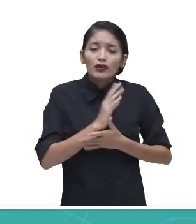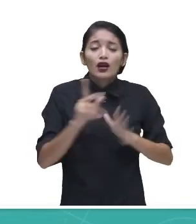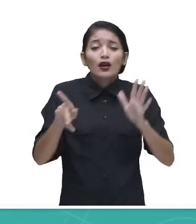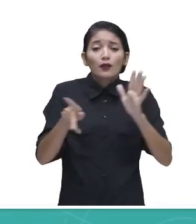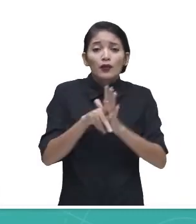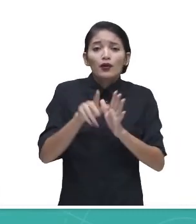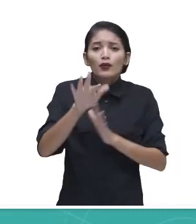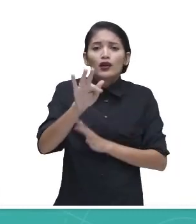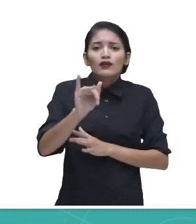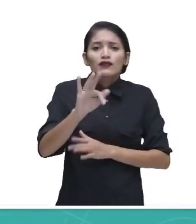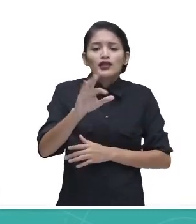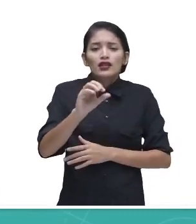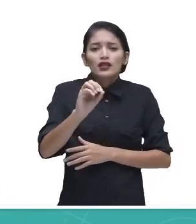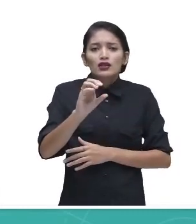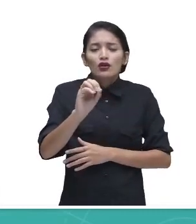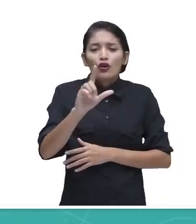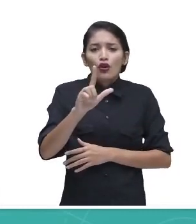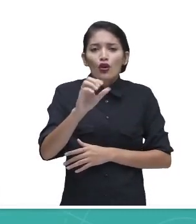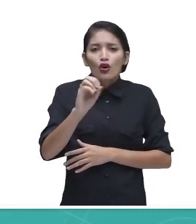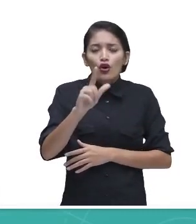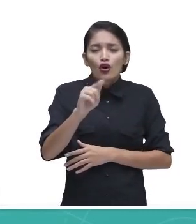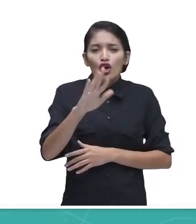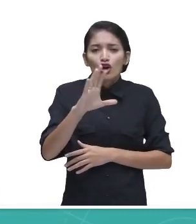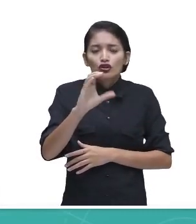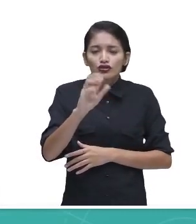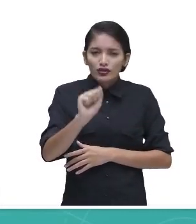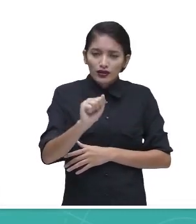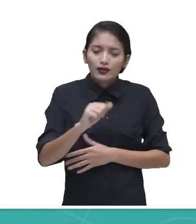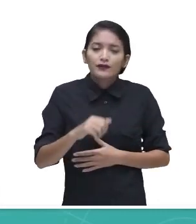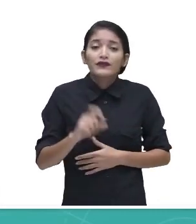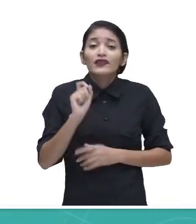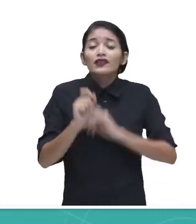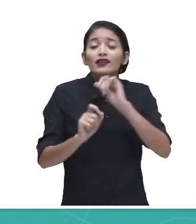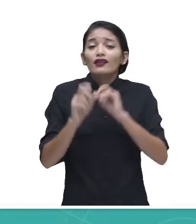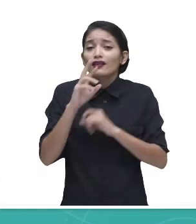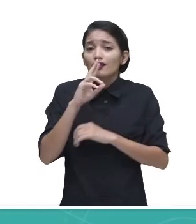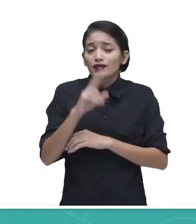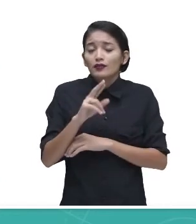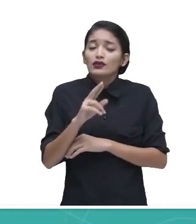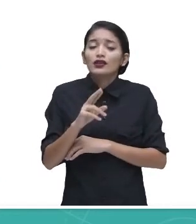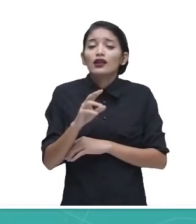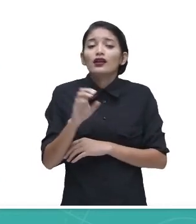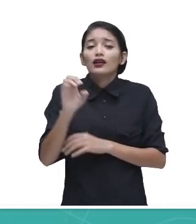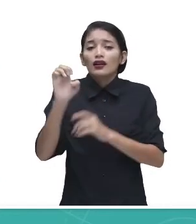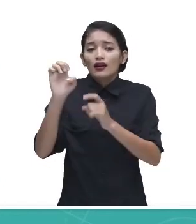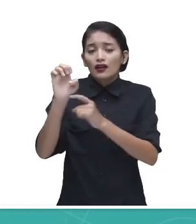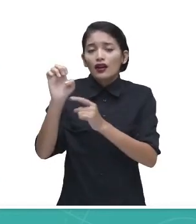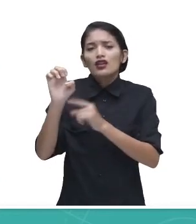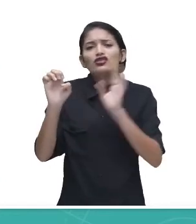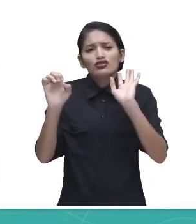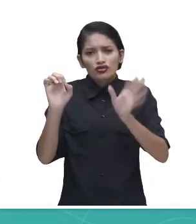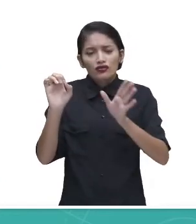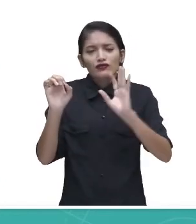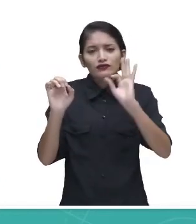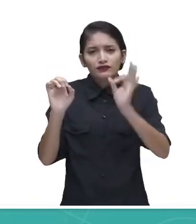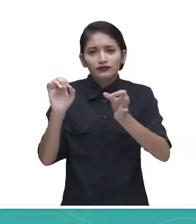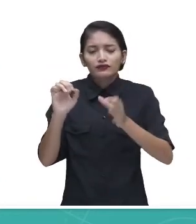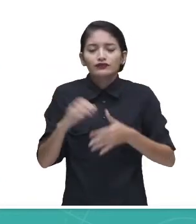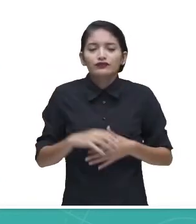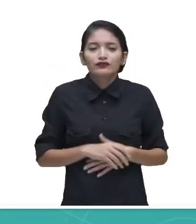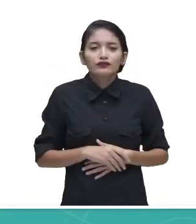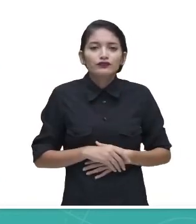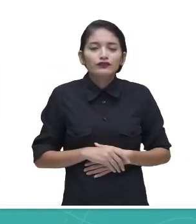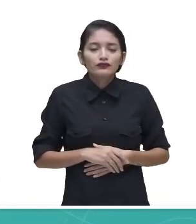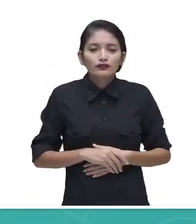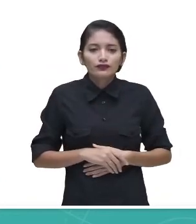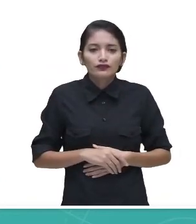fisiológica. Então, quem respondeu aí a letra D, acertou. Vamos para a